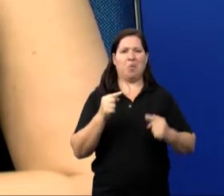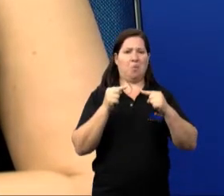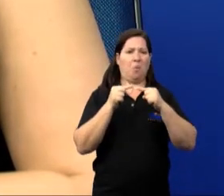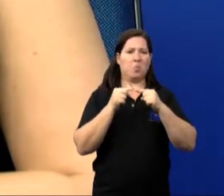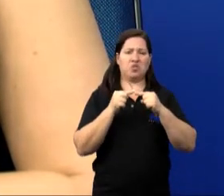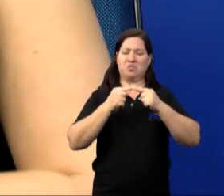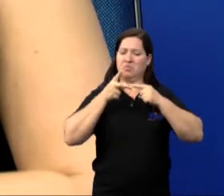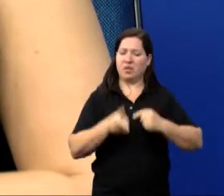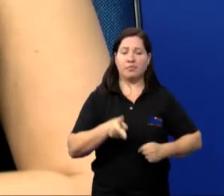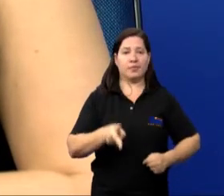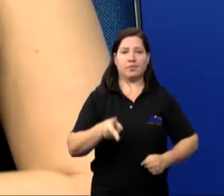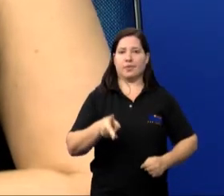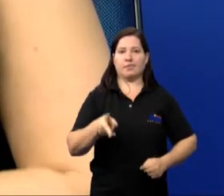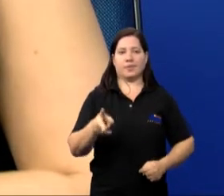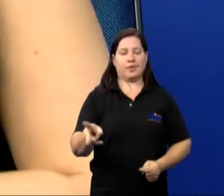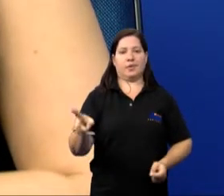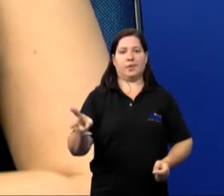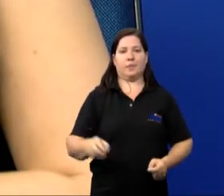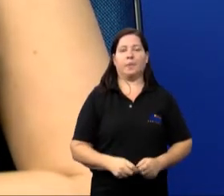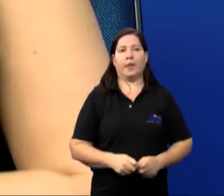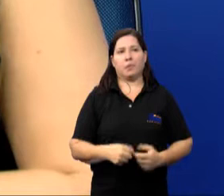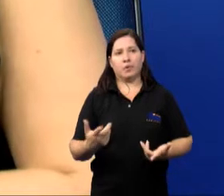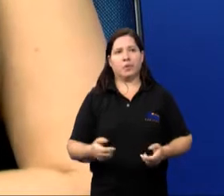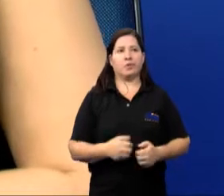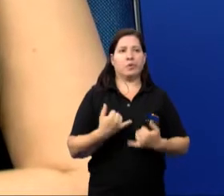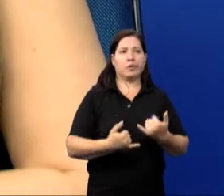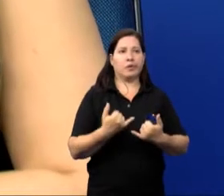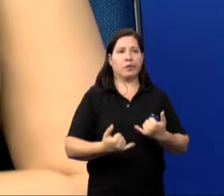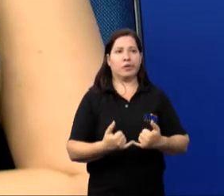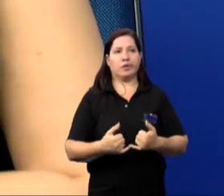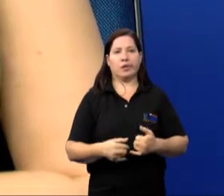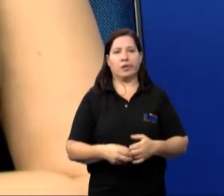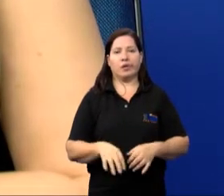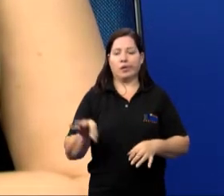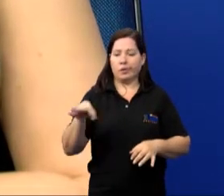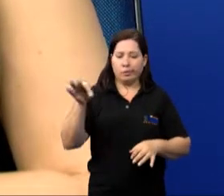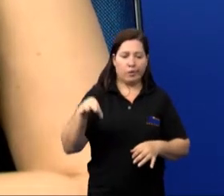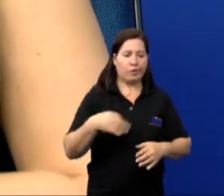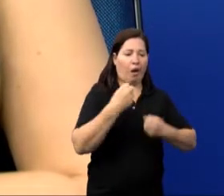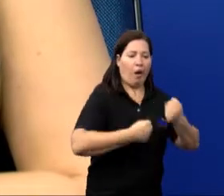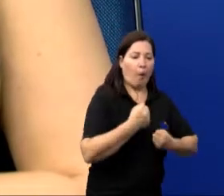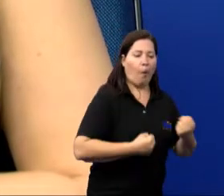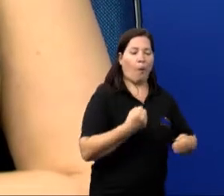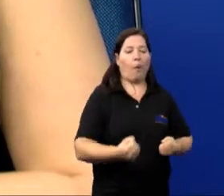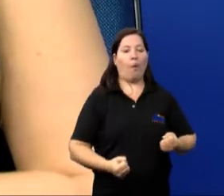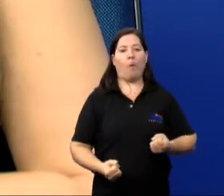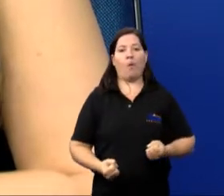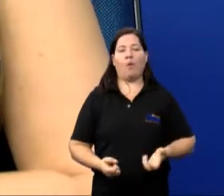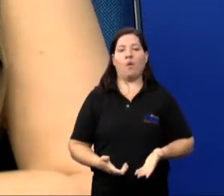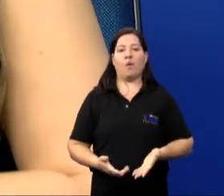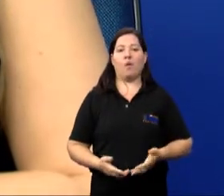está brincando de lenço que corra, e ela tem que aprender o número no lenço que corra. Ela está brincando